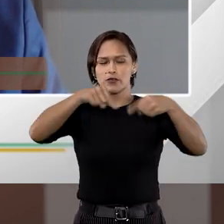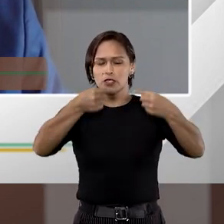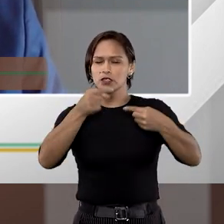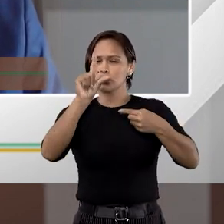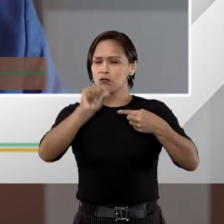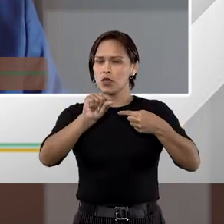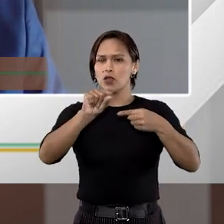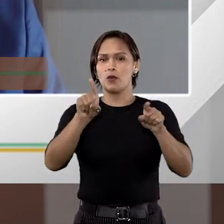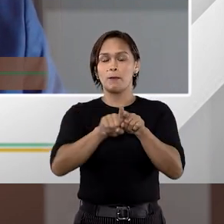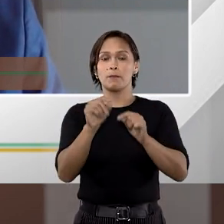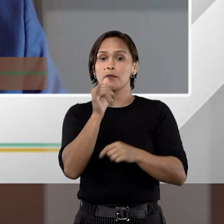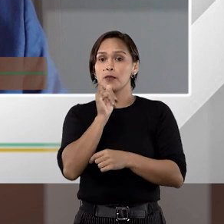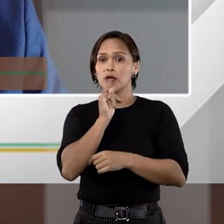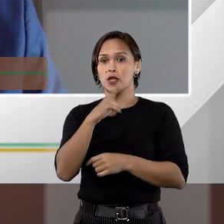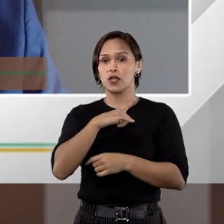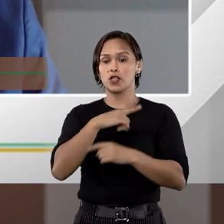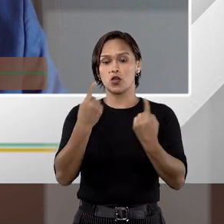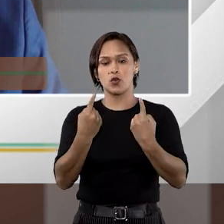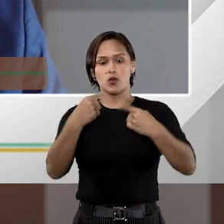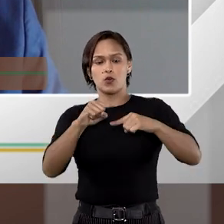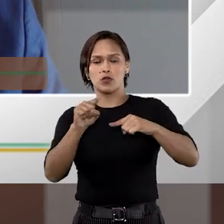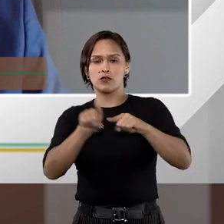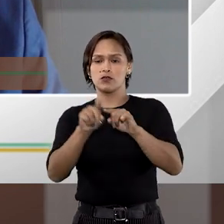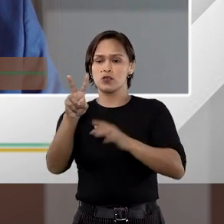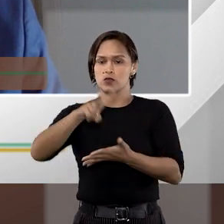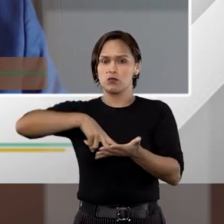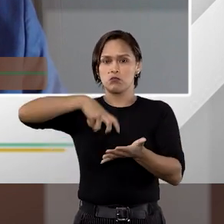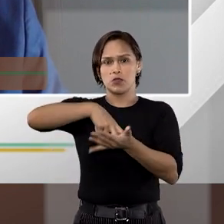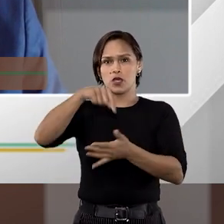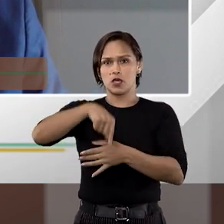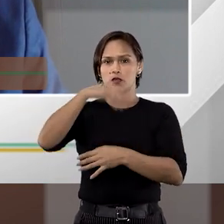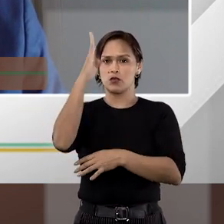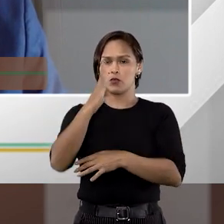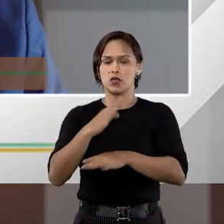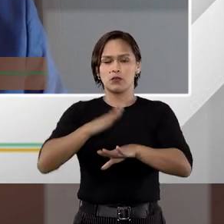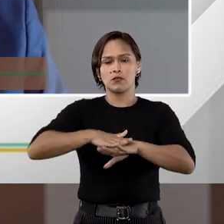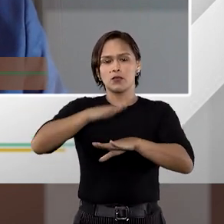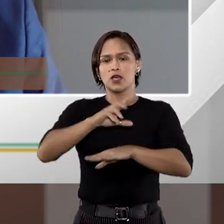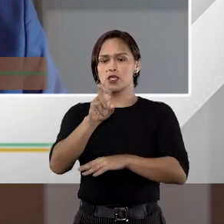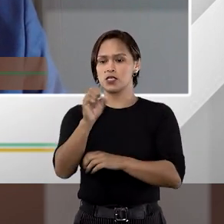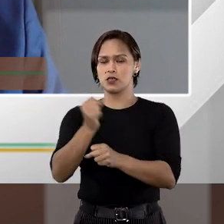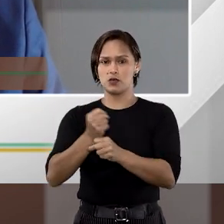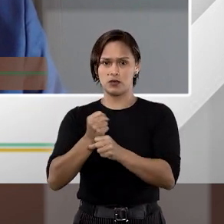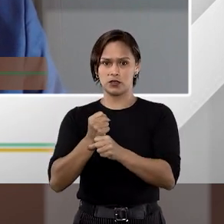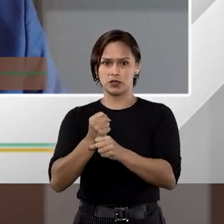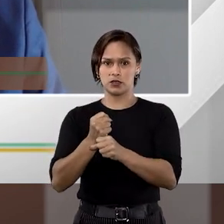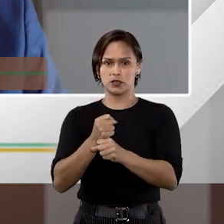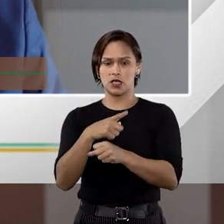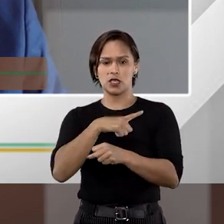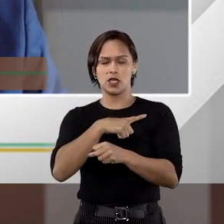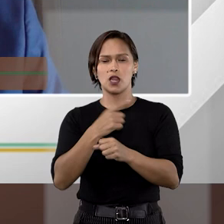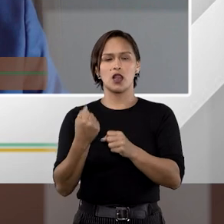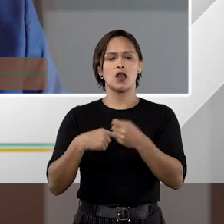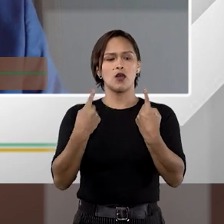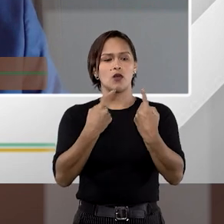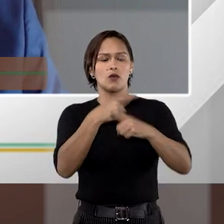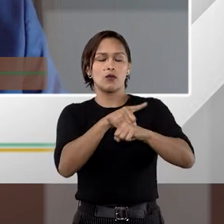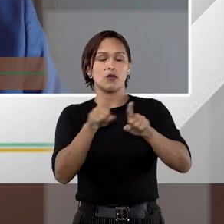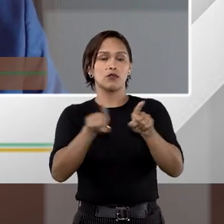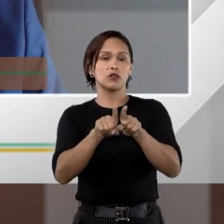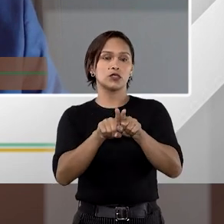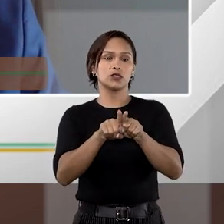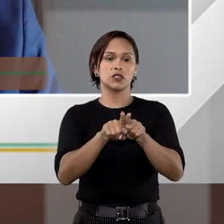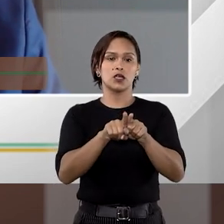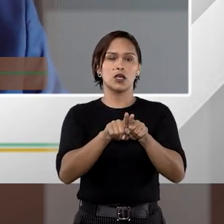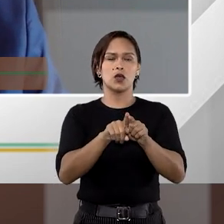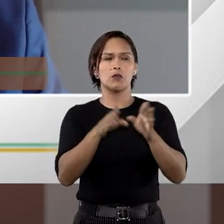ofensivo então por exemplo nós temos contravenções penais no Brasil em que a pena máxima é de cinco anos tem lá uma contravenção